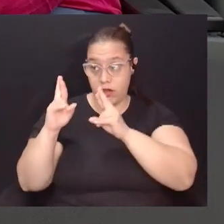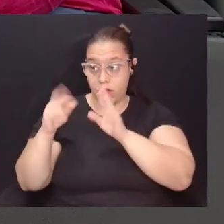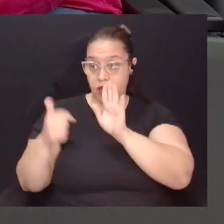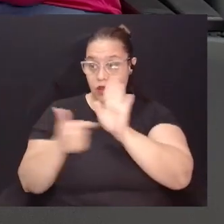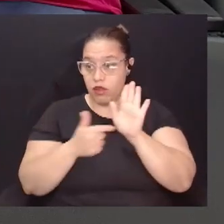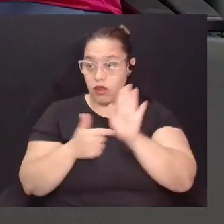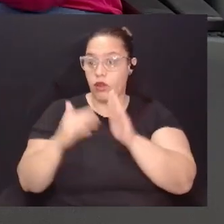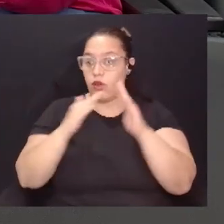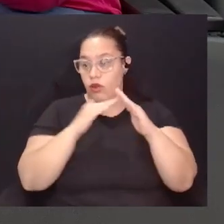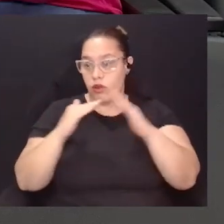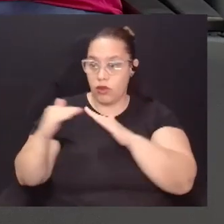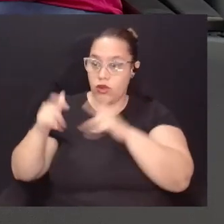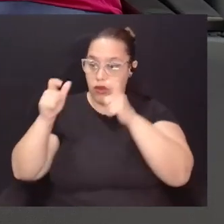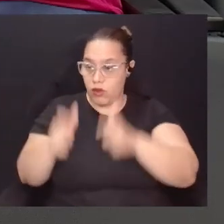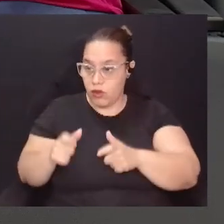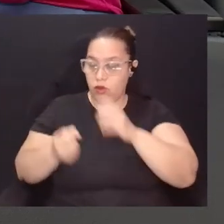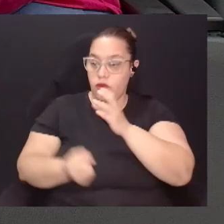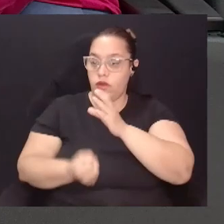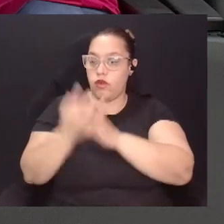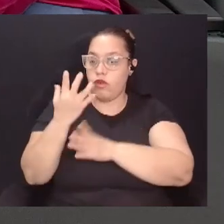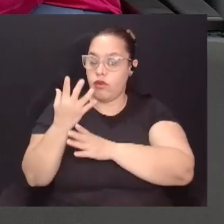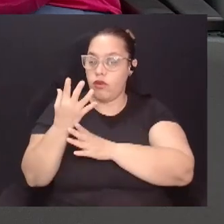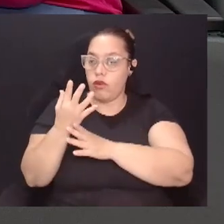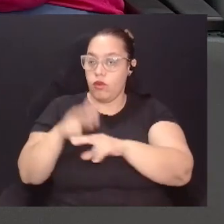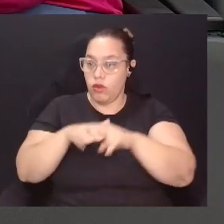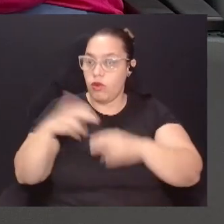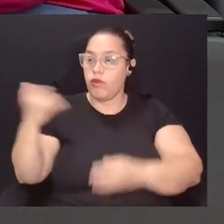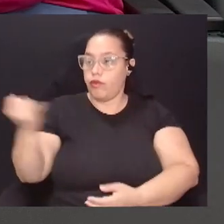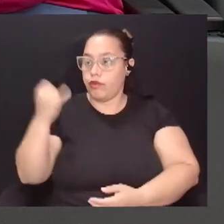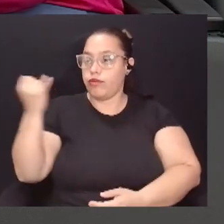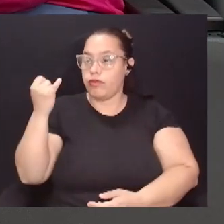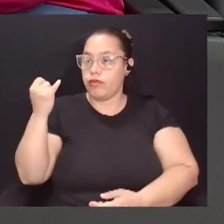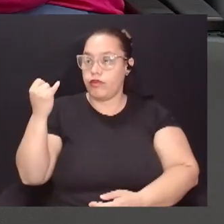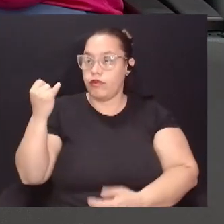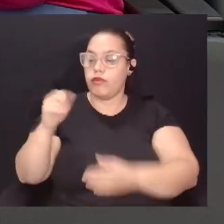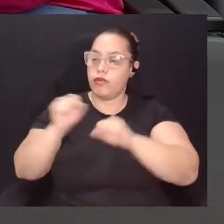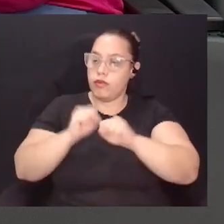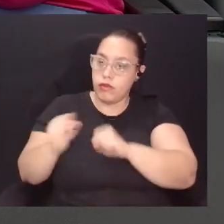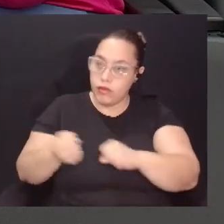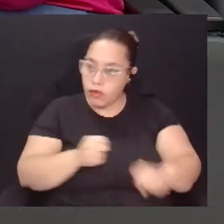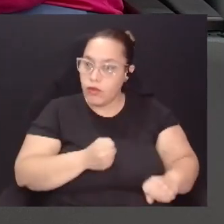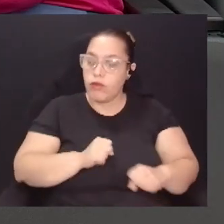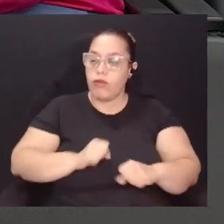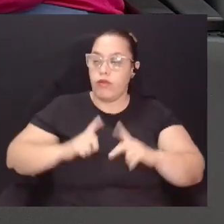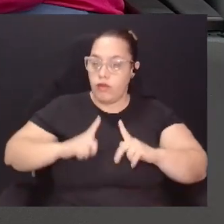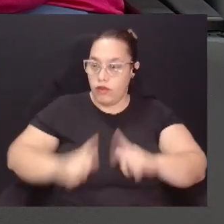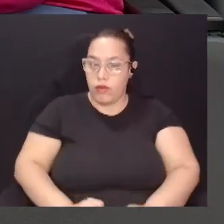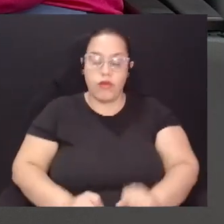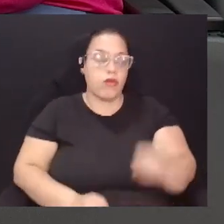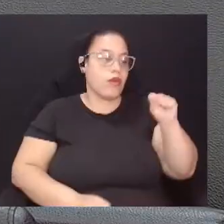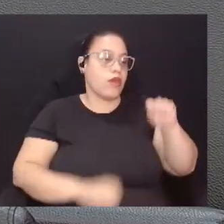dedicado aí para os moradores, um espaço que foi criado para isso, então por isso que é importante, né, essa questão da limpeza, da